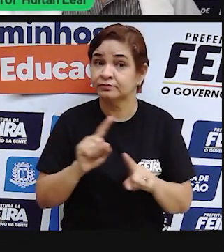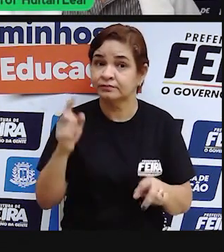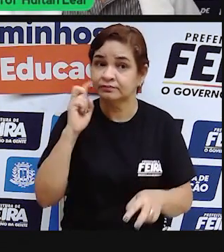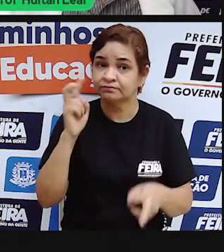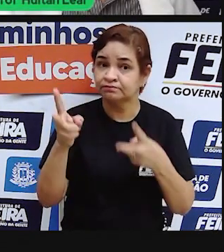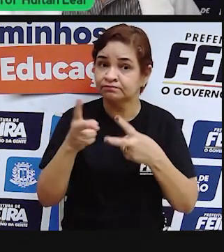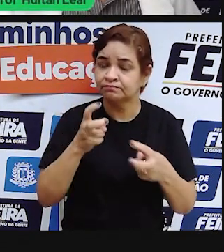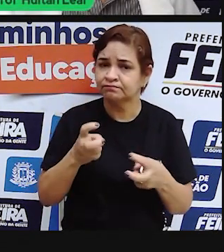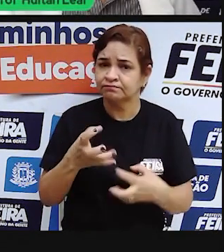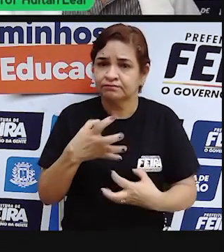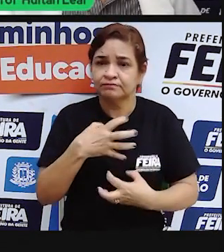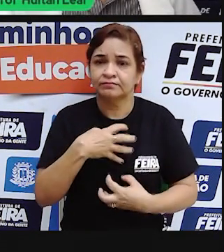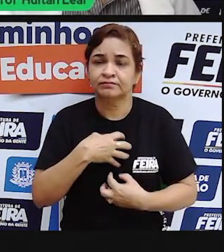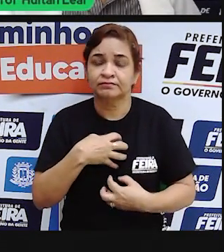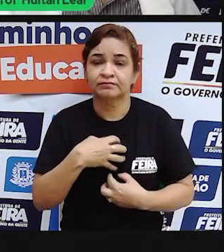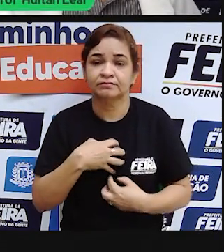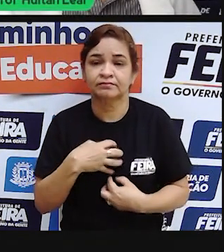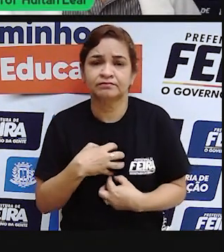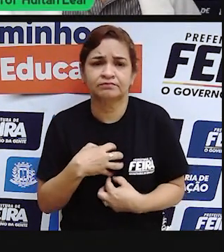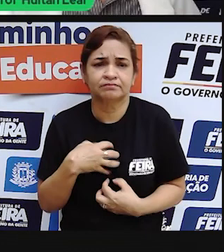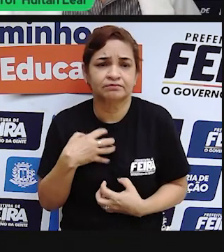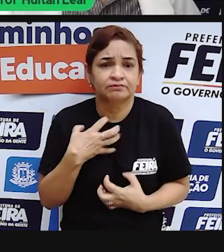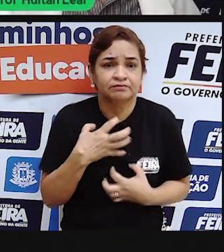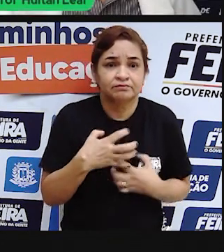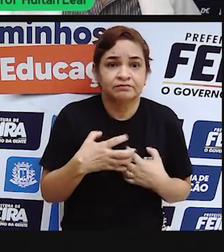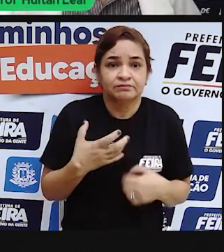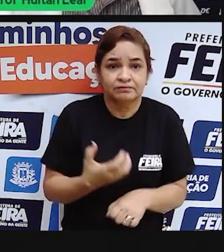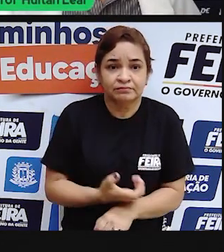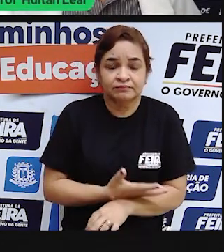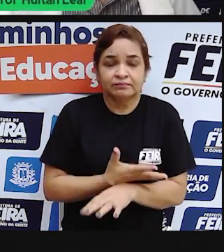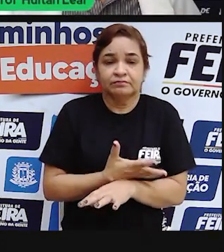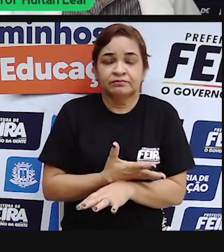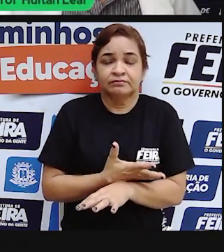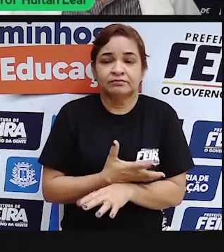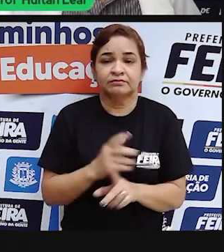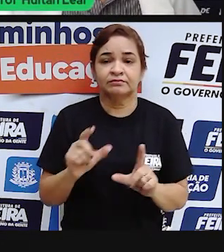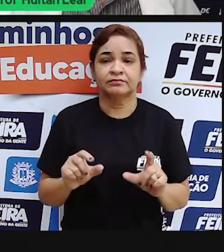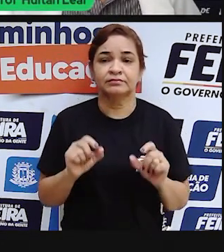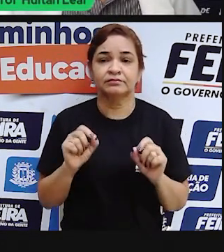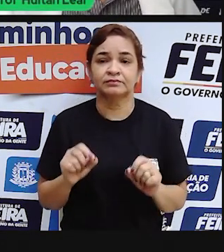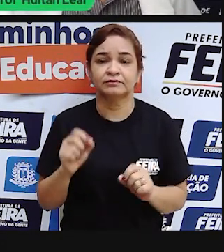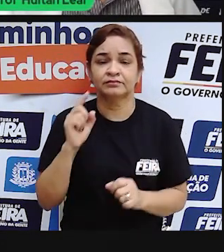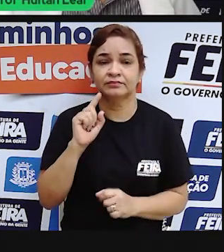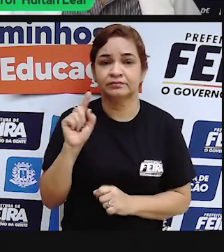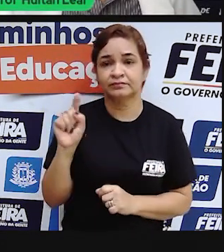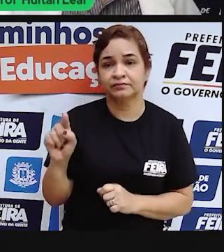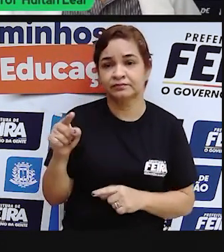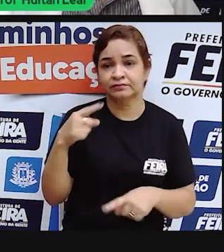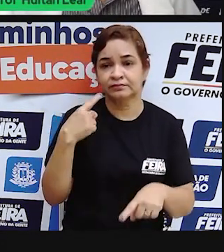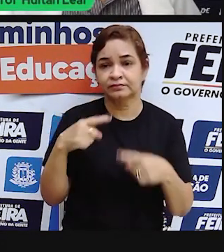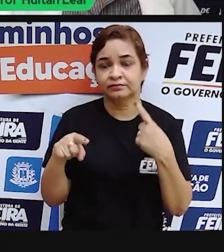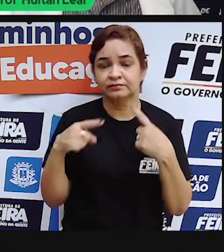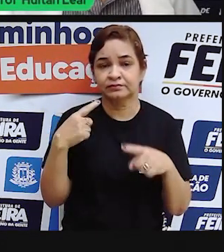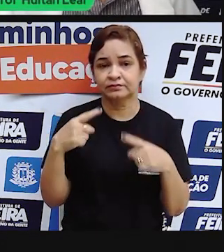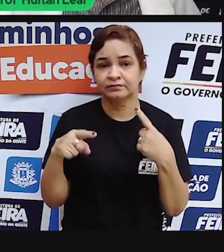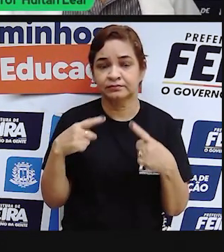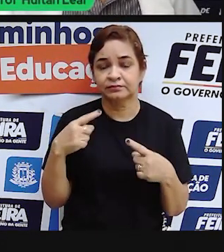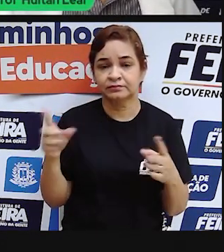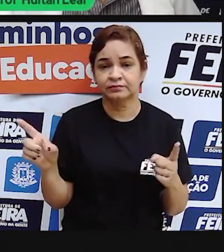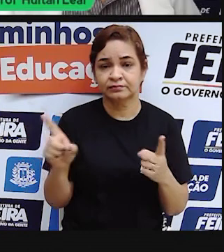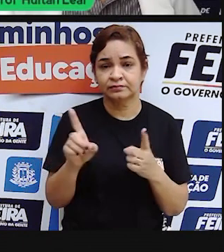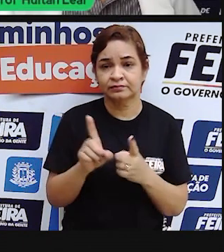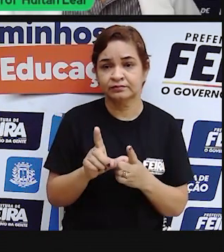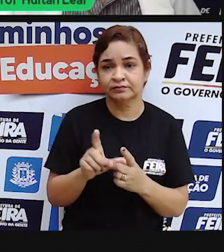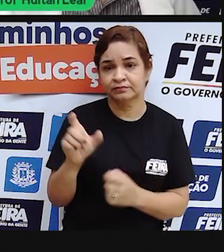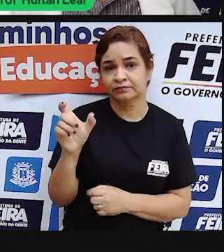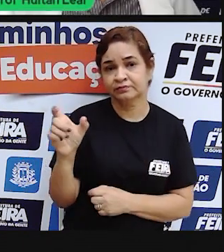indicam sentimentos, emoções, não é? Aqui na música eu só consigo encontrar